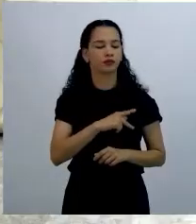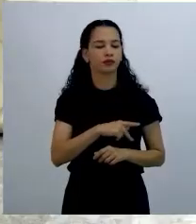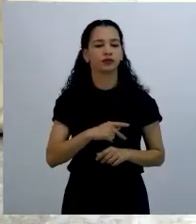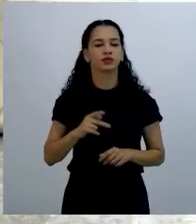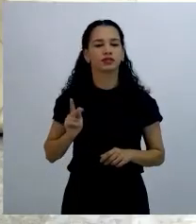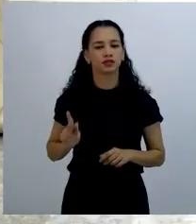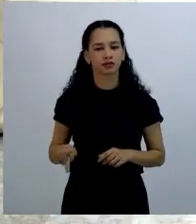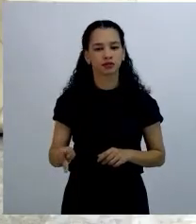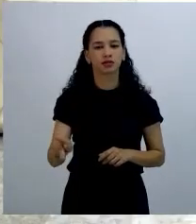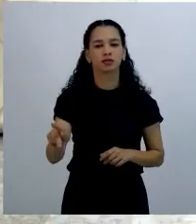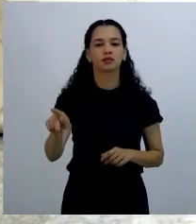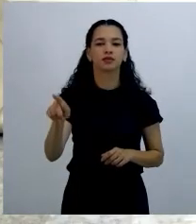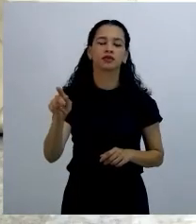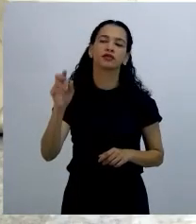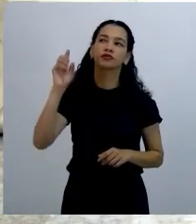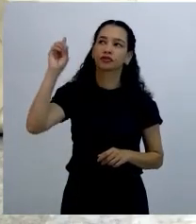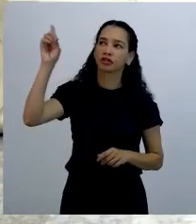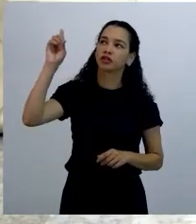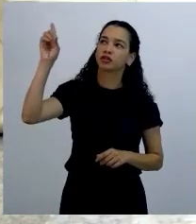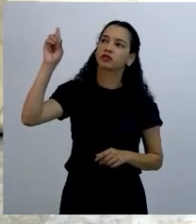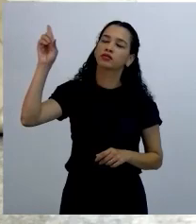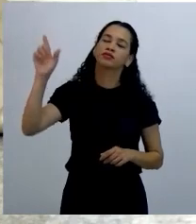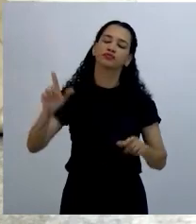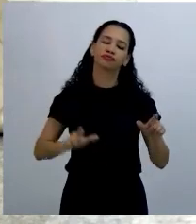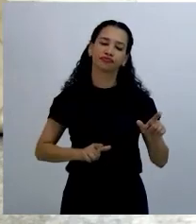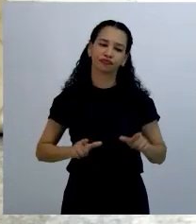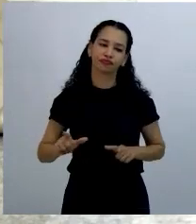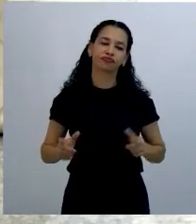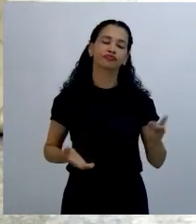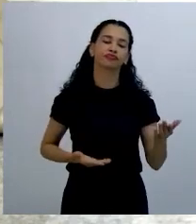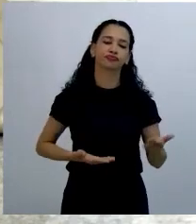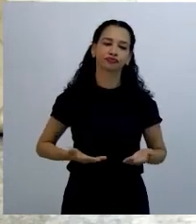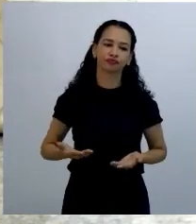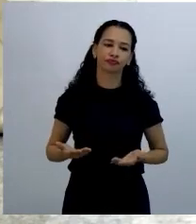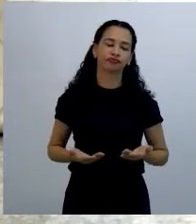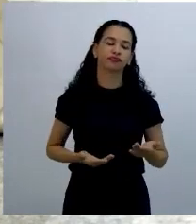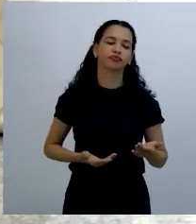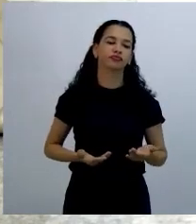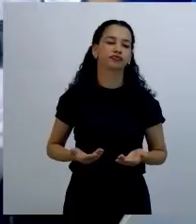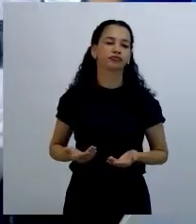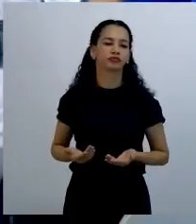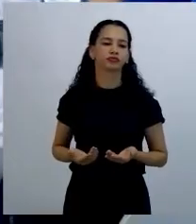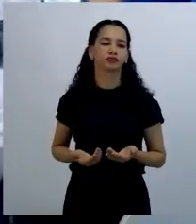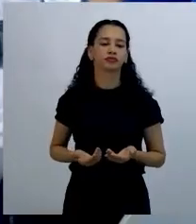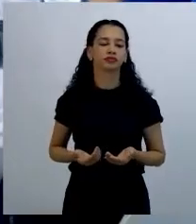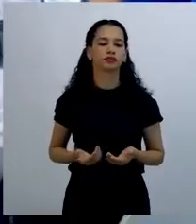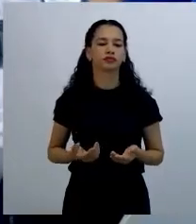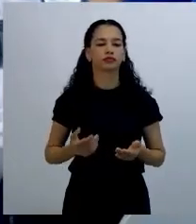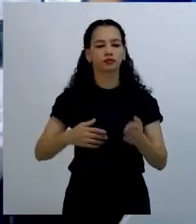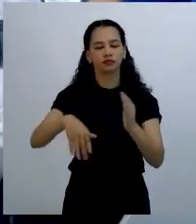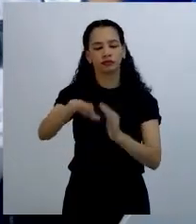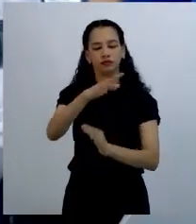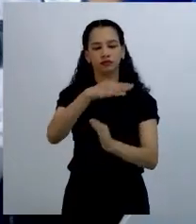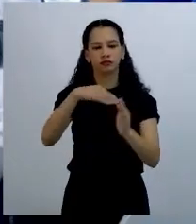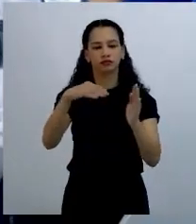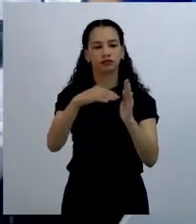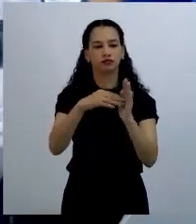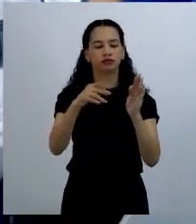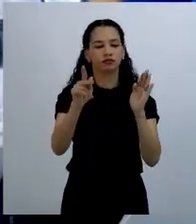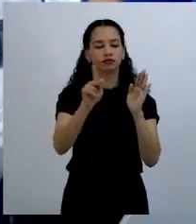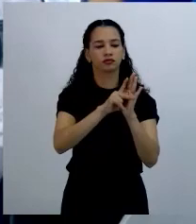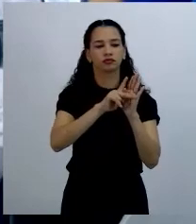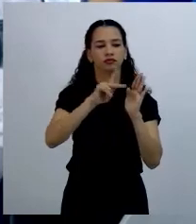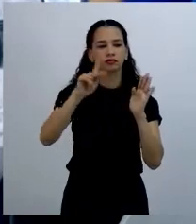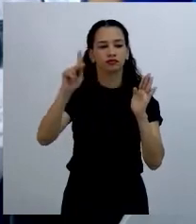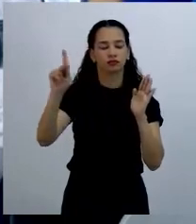nada vai prosperar irmãos porque nunca foi nunca foi não foi o pastor